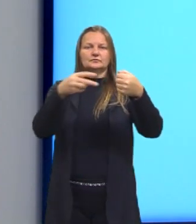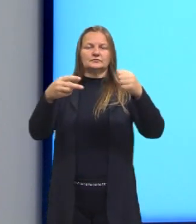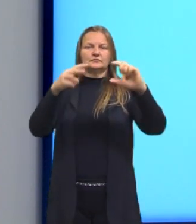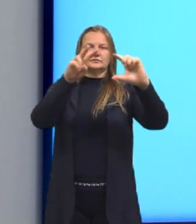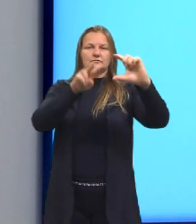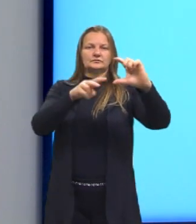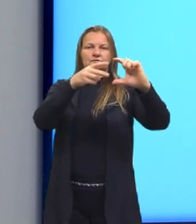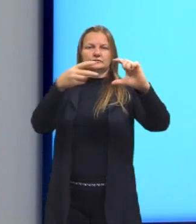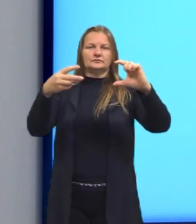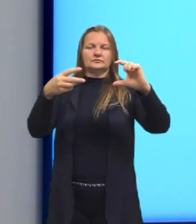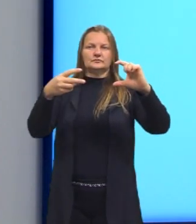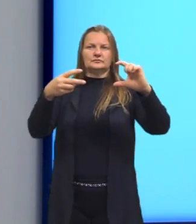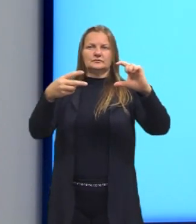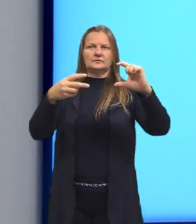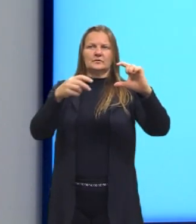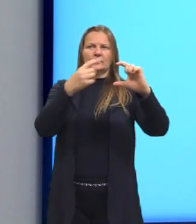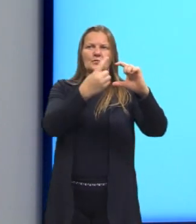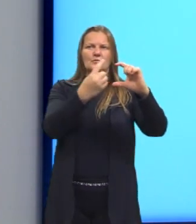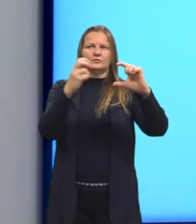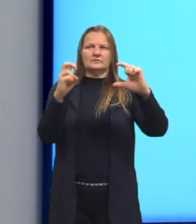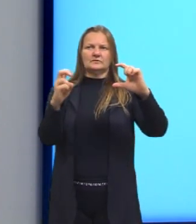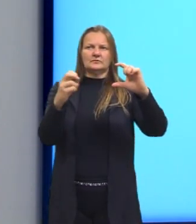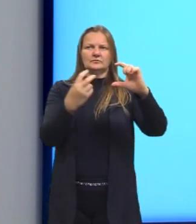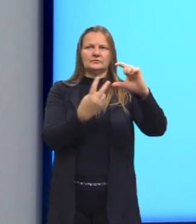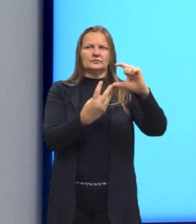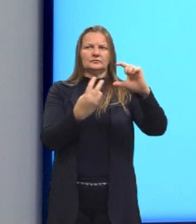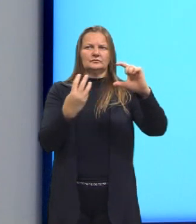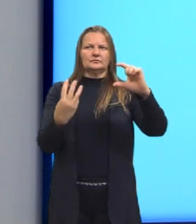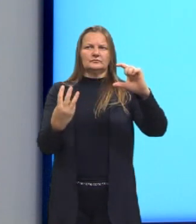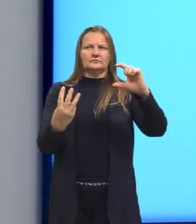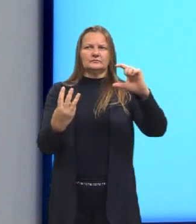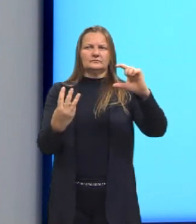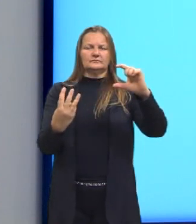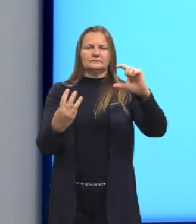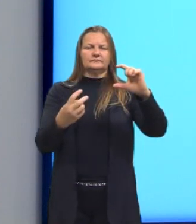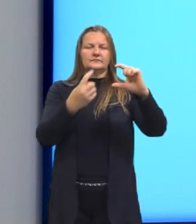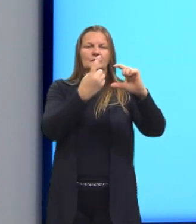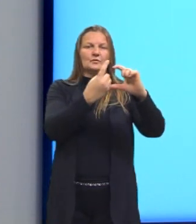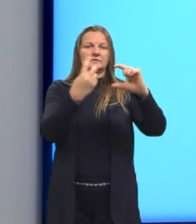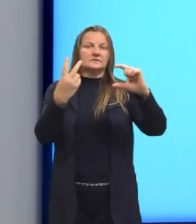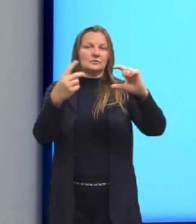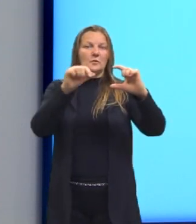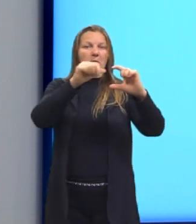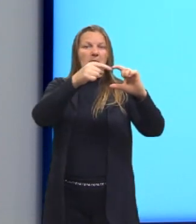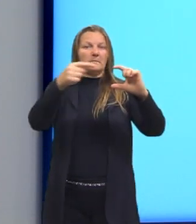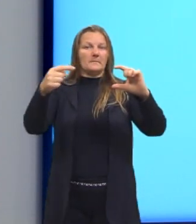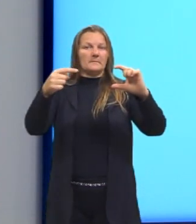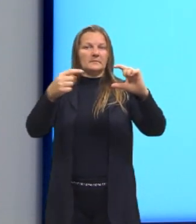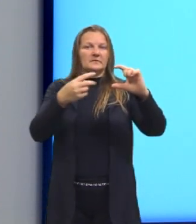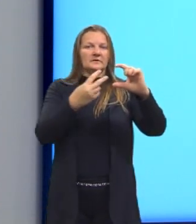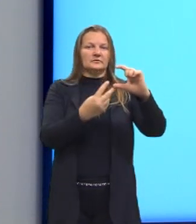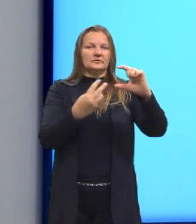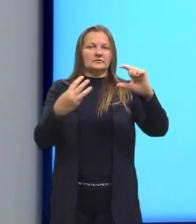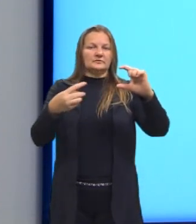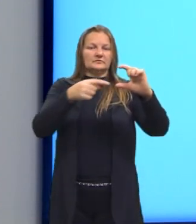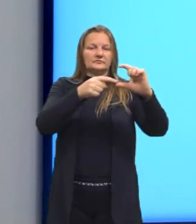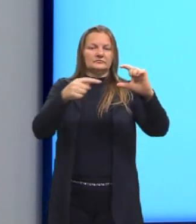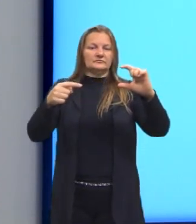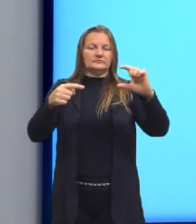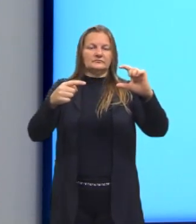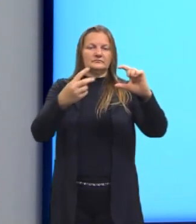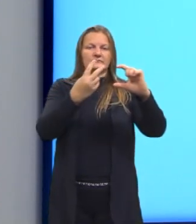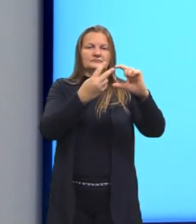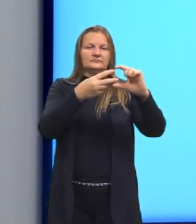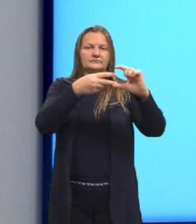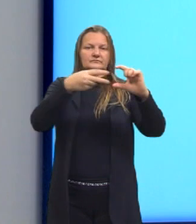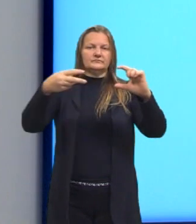primeira linha, nós temos os elementos 1 e 5. Na segunda linha, os elementos 2 e 3, tá?